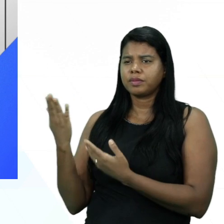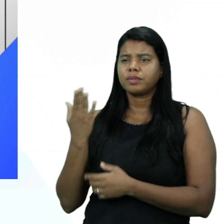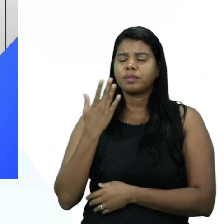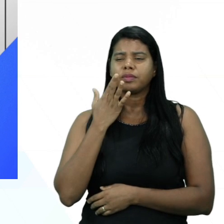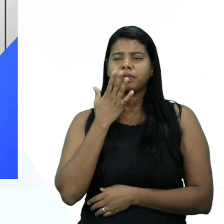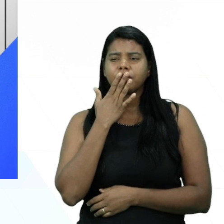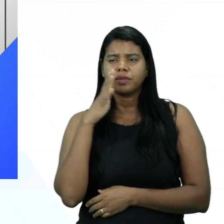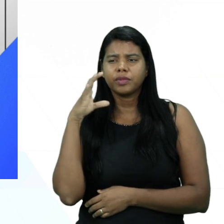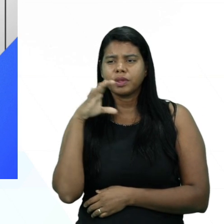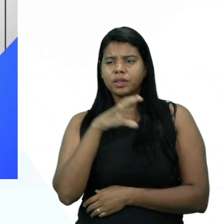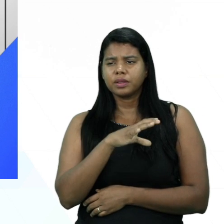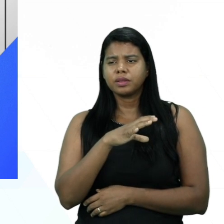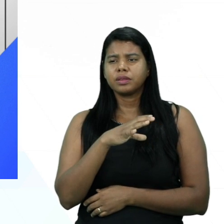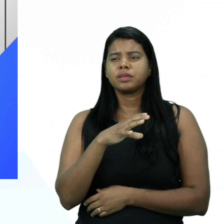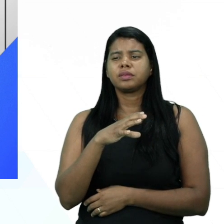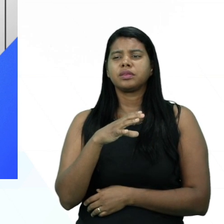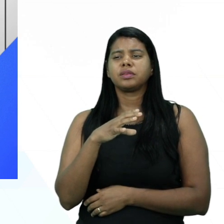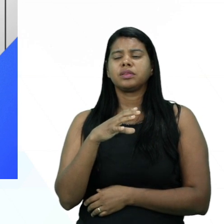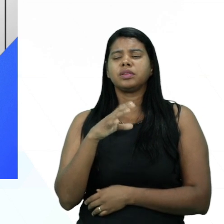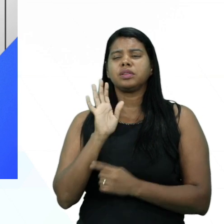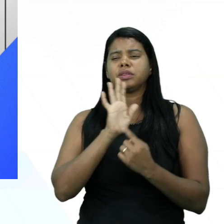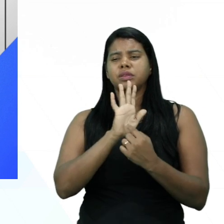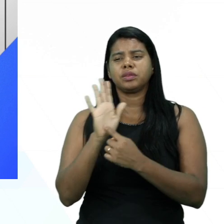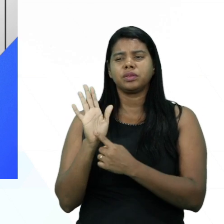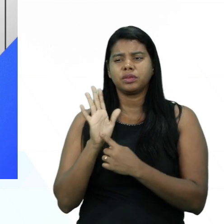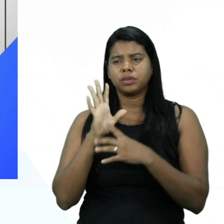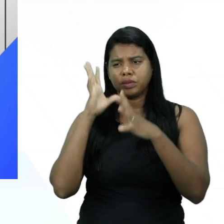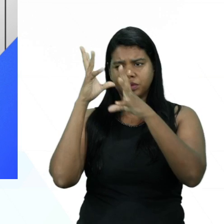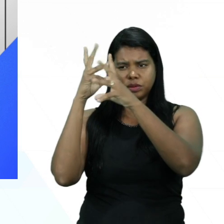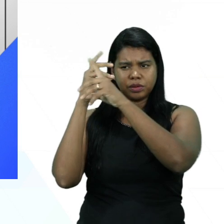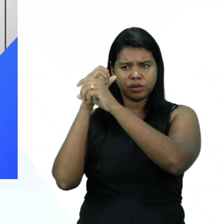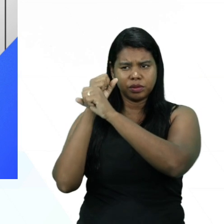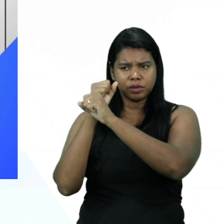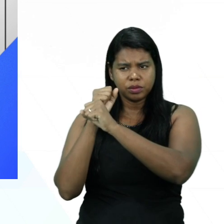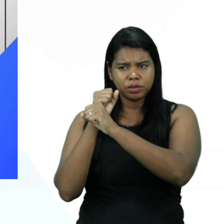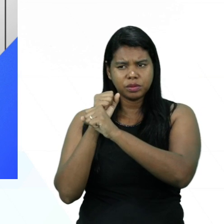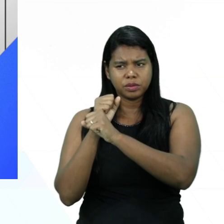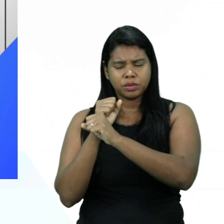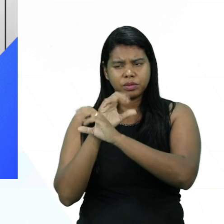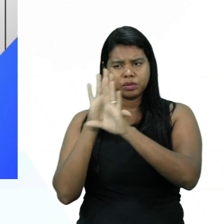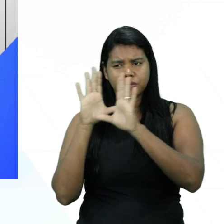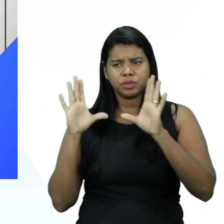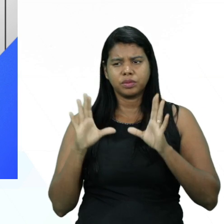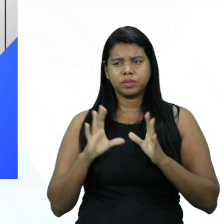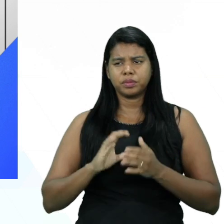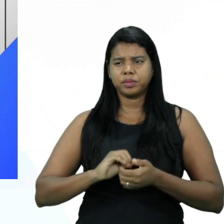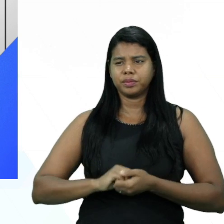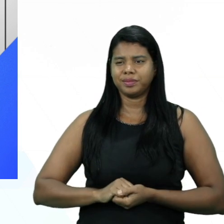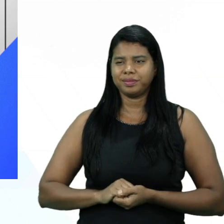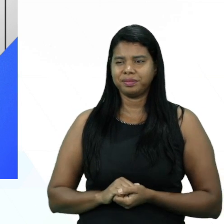mais que as cores frias, e as cores escuras pesam mais que cores claras.